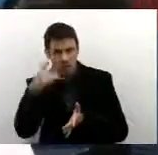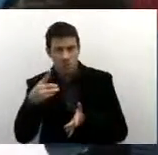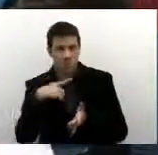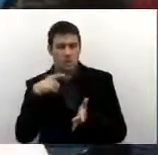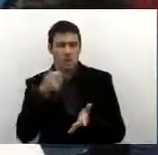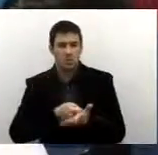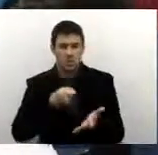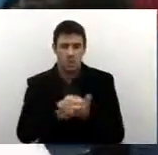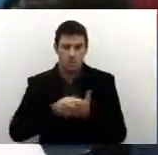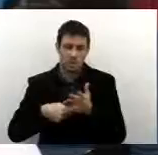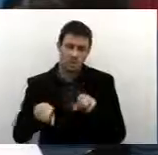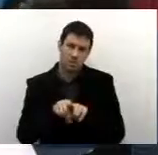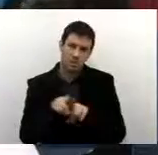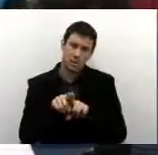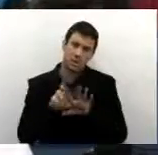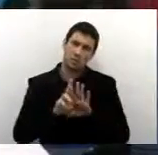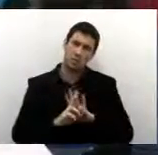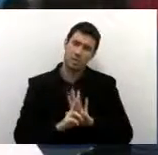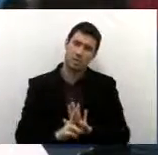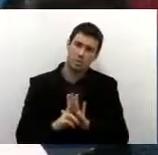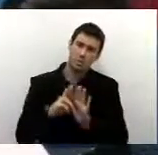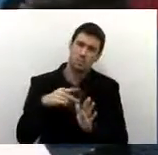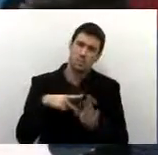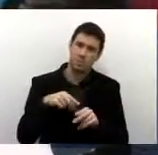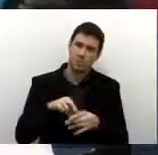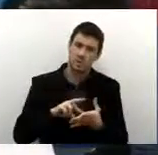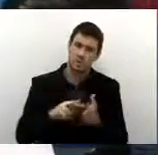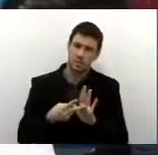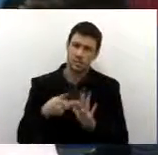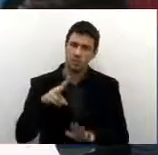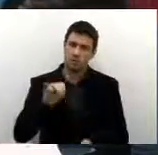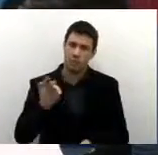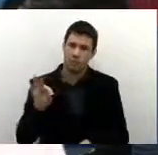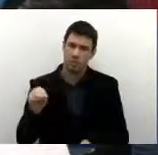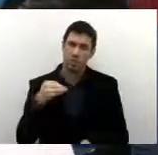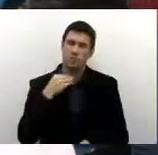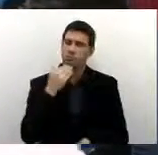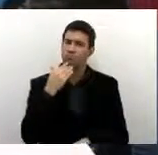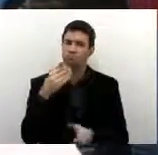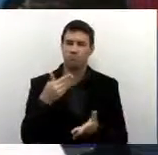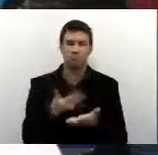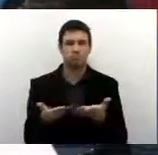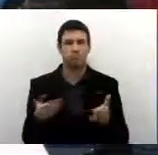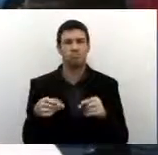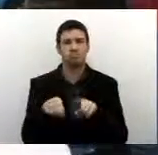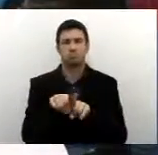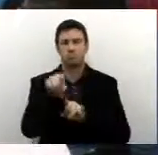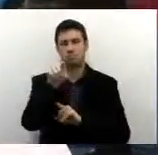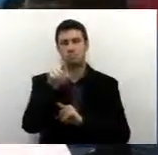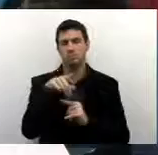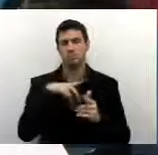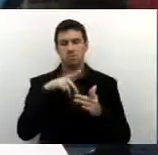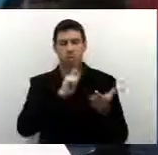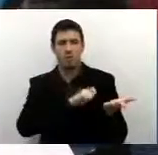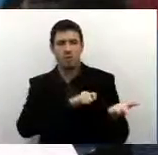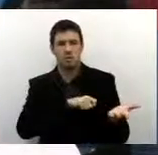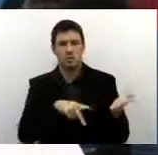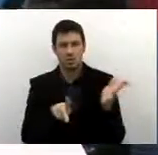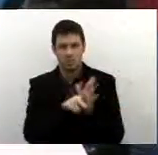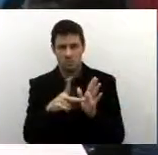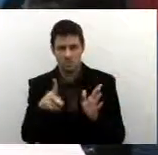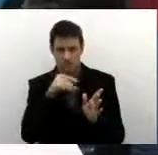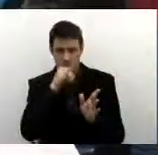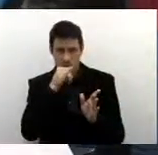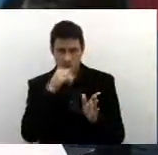lembrando a vocês, o voto não acaba o compromisso com o político, o voto apenas começa o compromisso do político, vocês são fiscalizadores do político que vocês